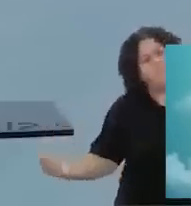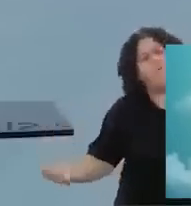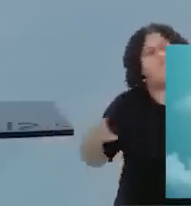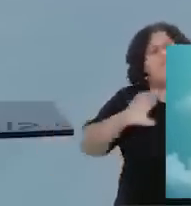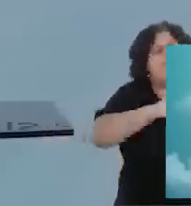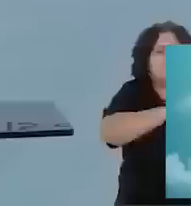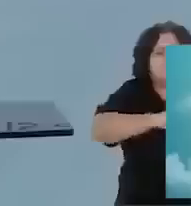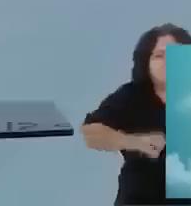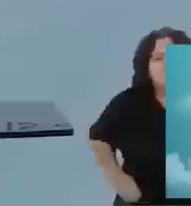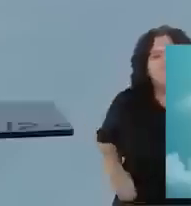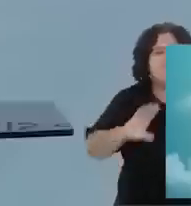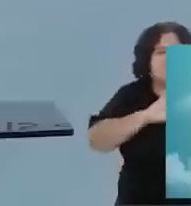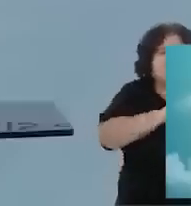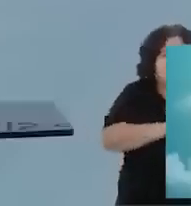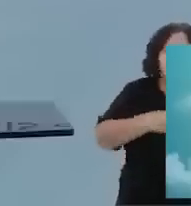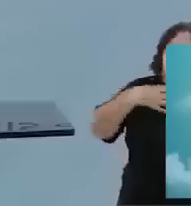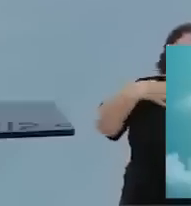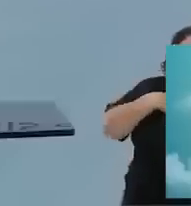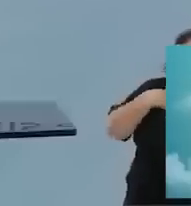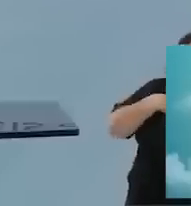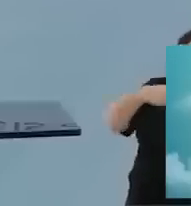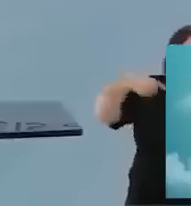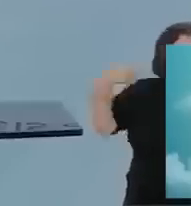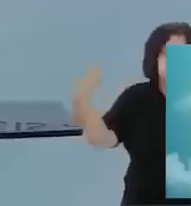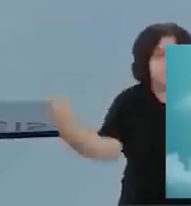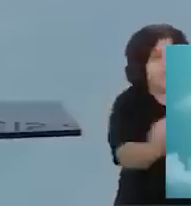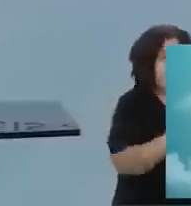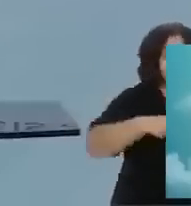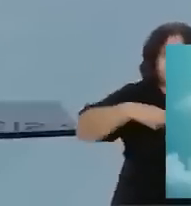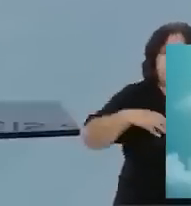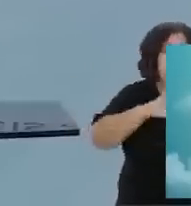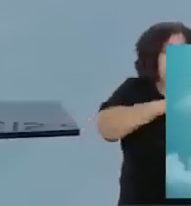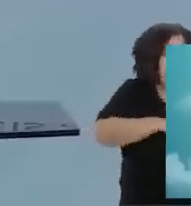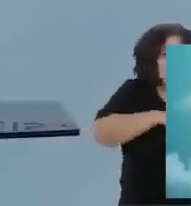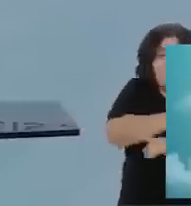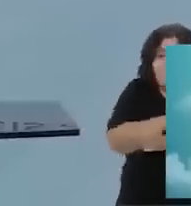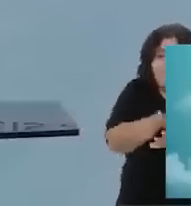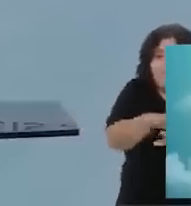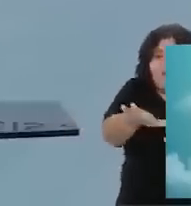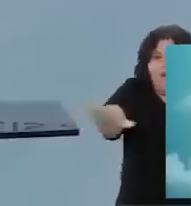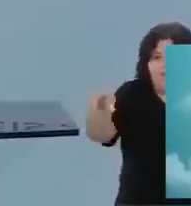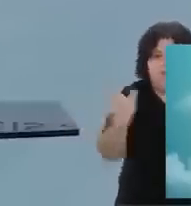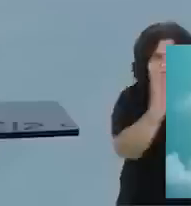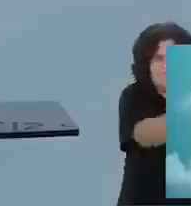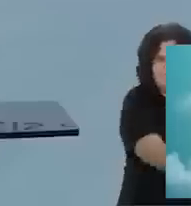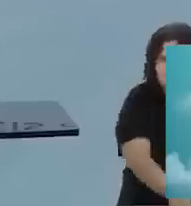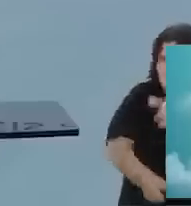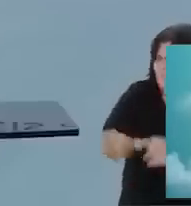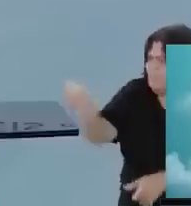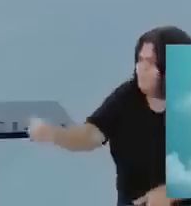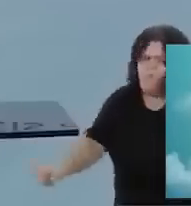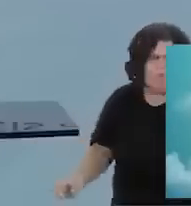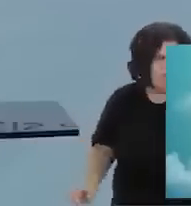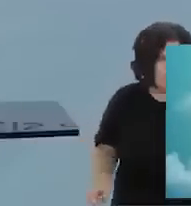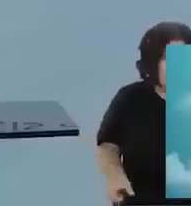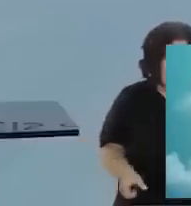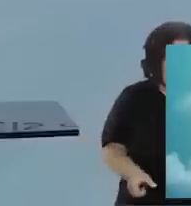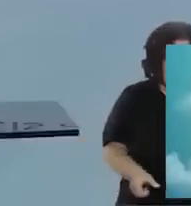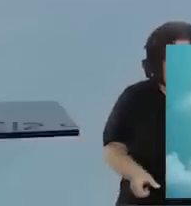outros. Isso levou Francis Schaeffer a dizer que o amor é a apologética final, é o argumento final.